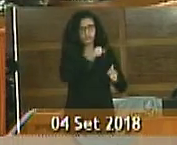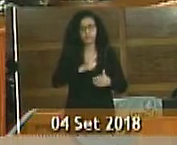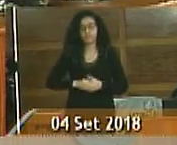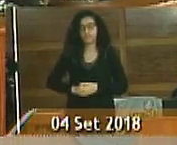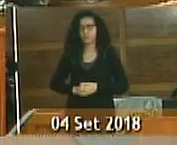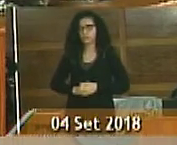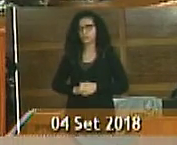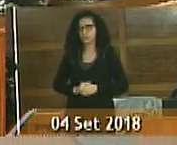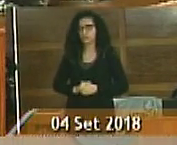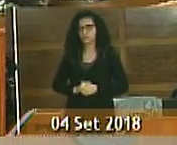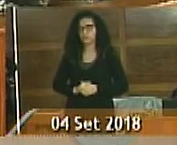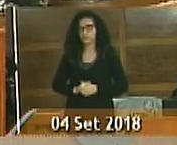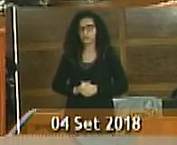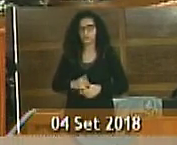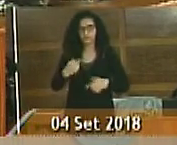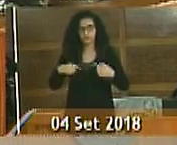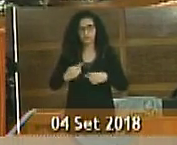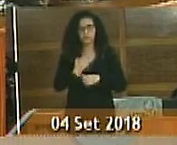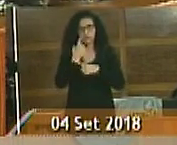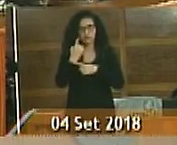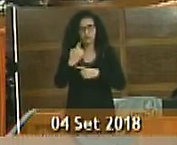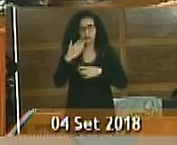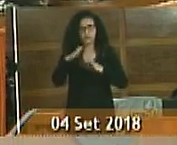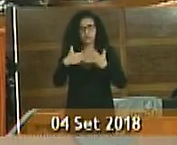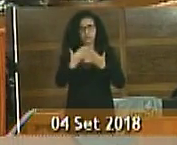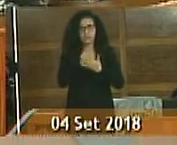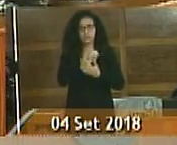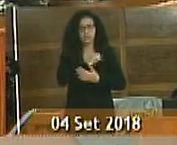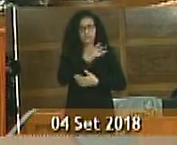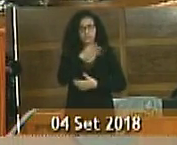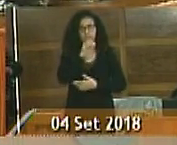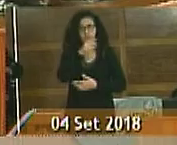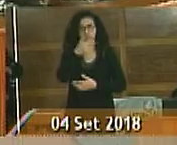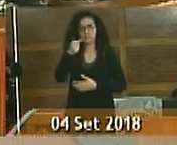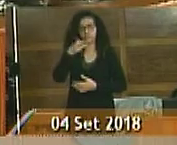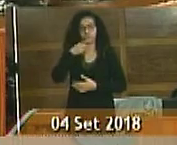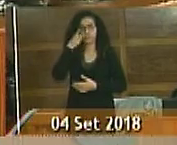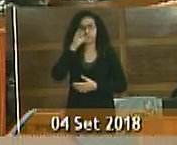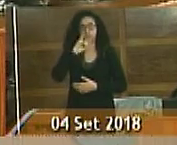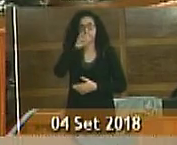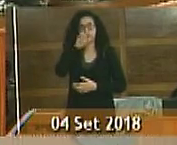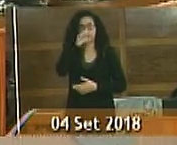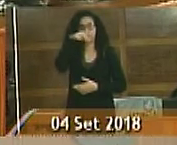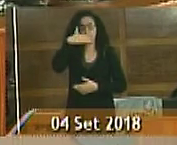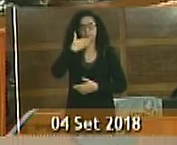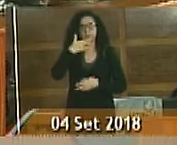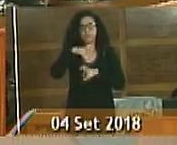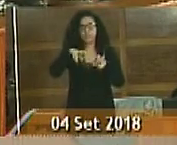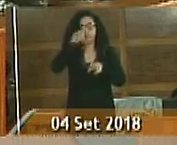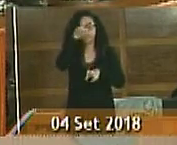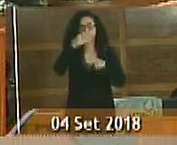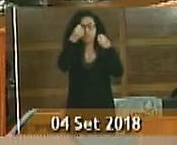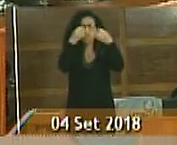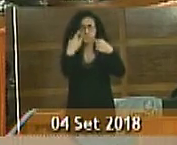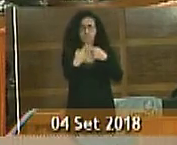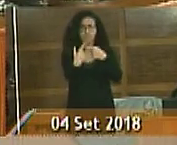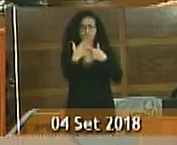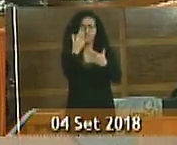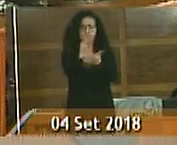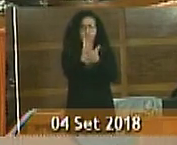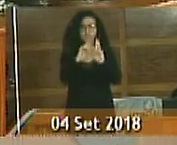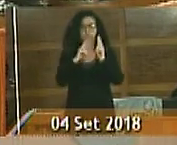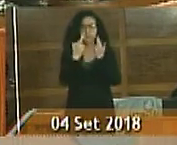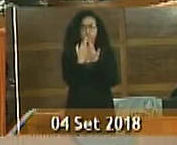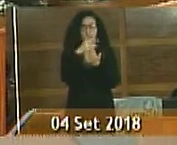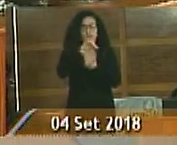autoria. Este é o único requerimento 407, autoria vereador Jean, solicitando a minha diretora de certificado sua ausência na